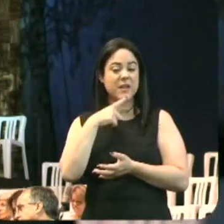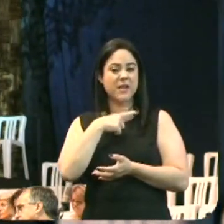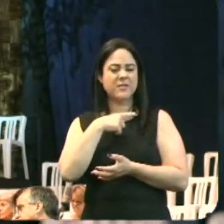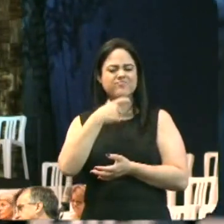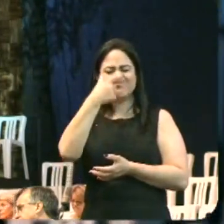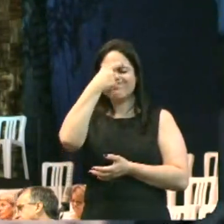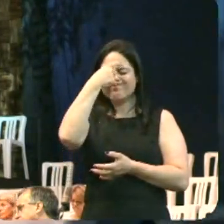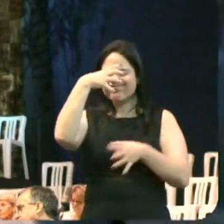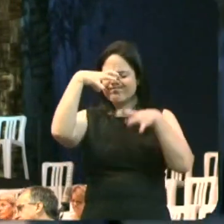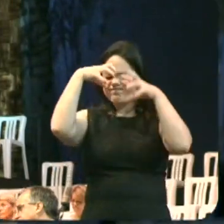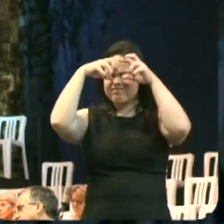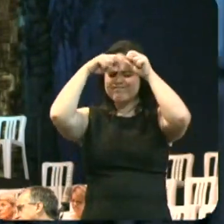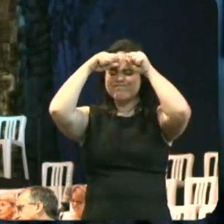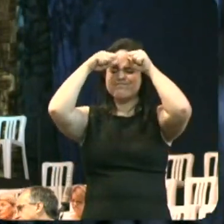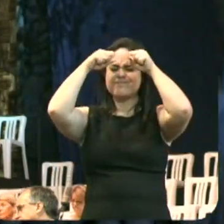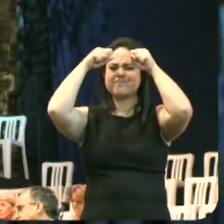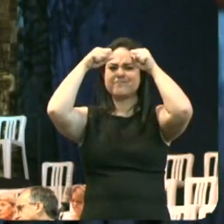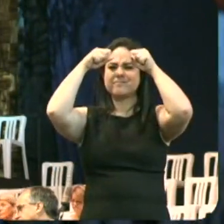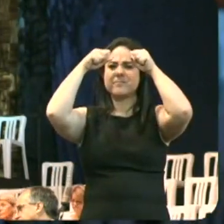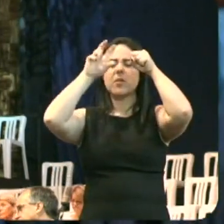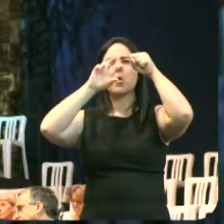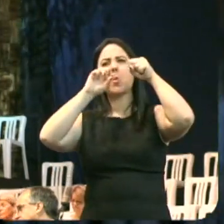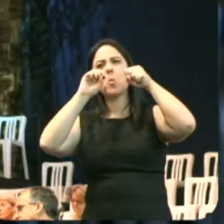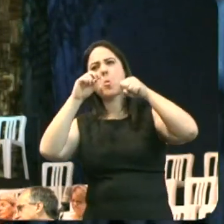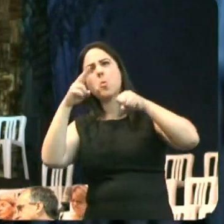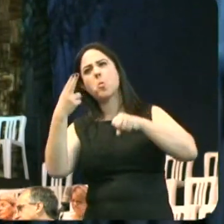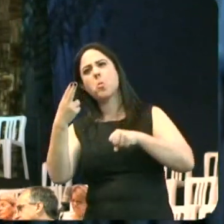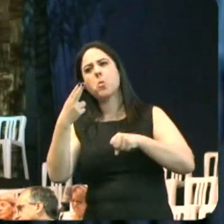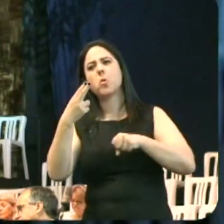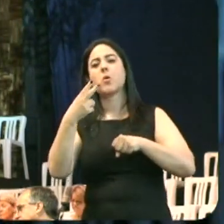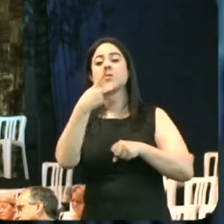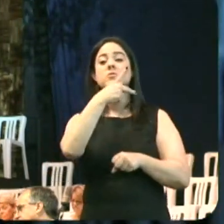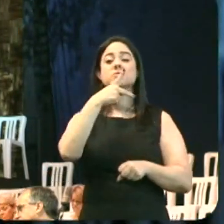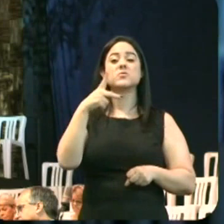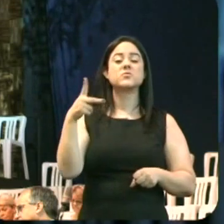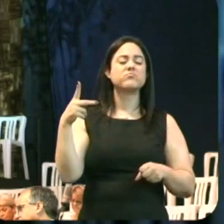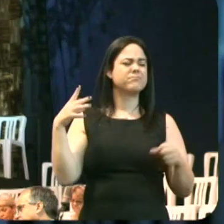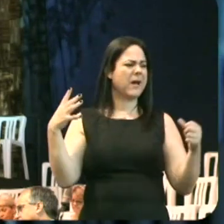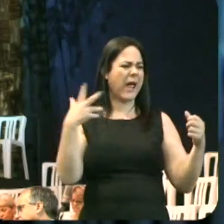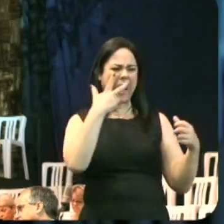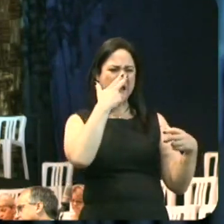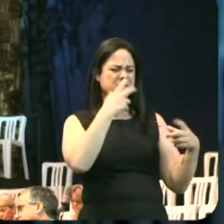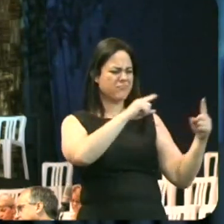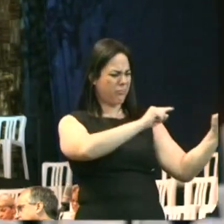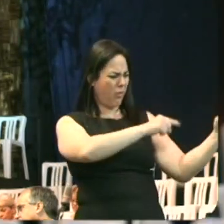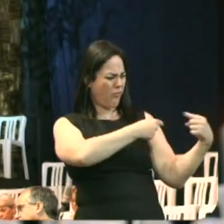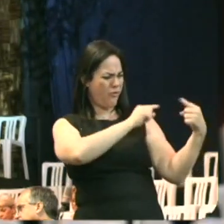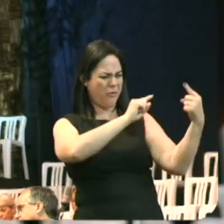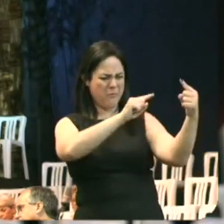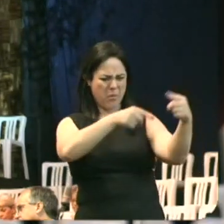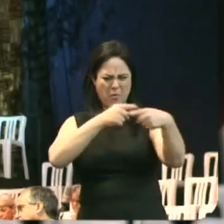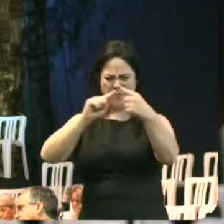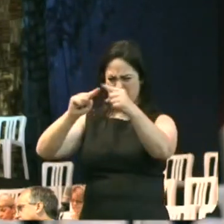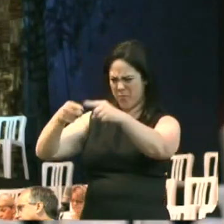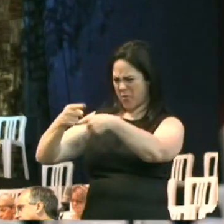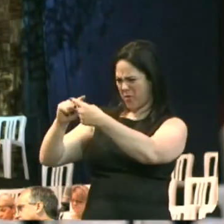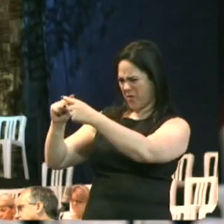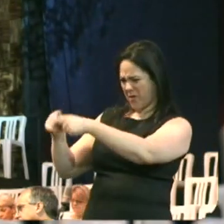mente obscurecida, ou quem sabe à sua volta tem um monte de gente